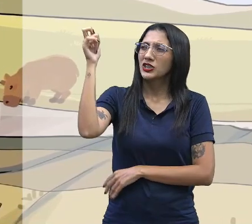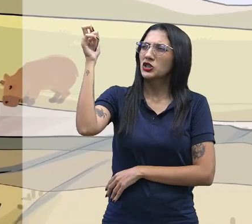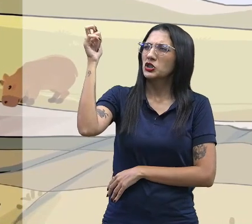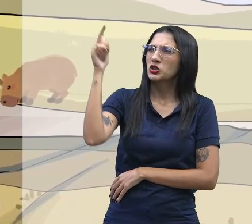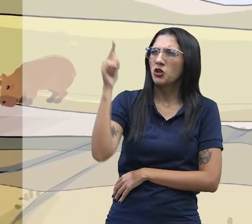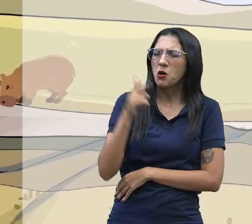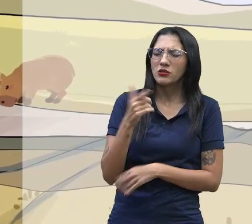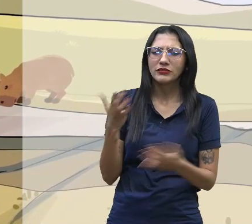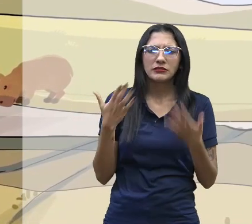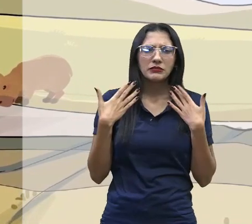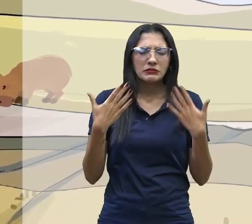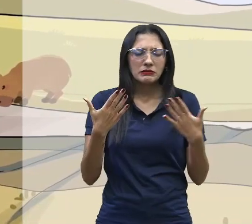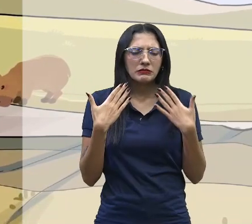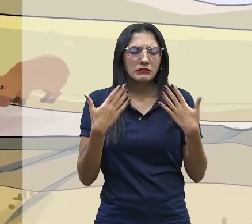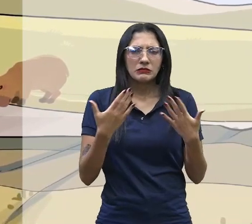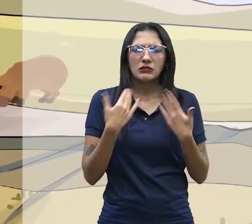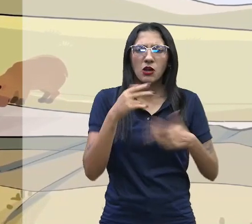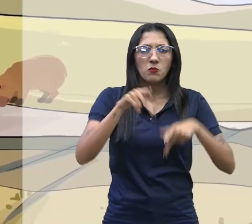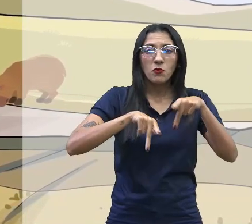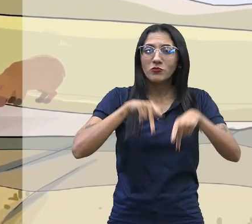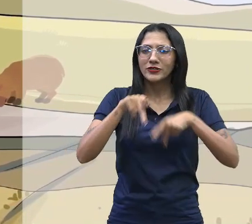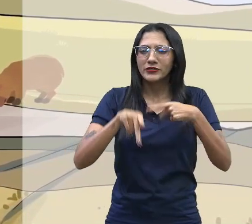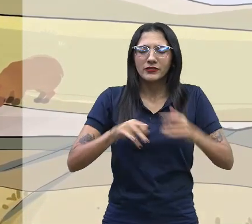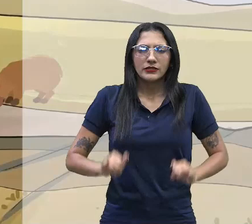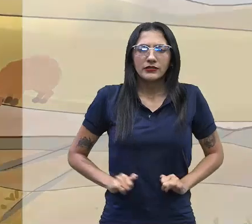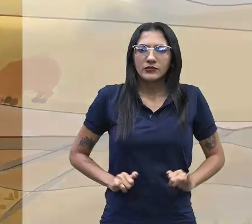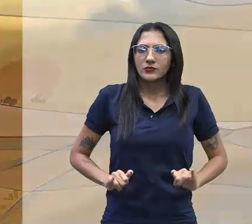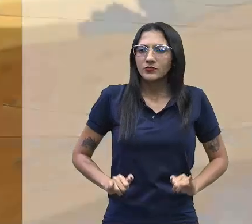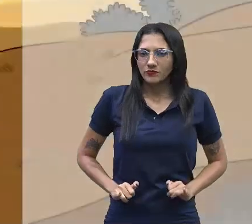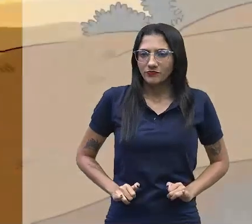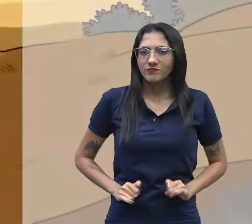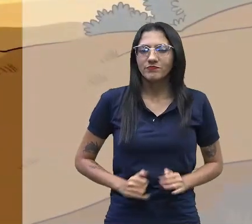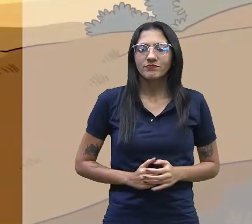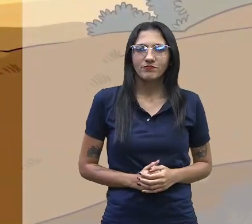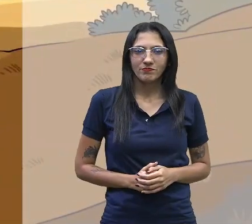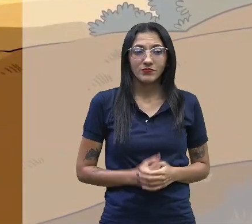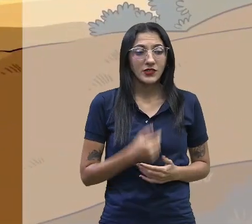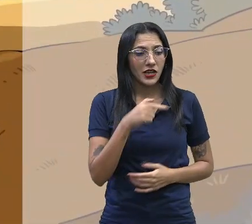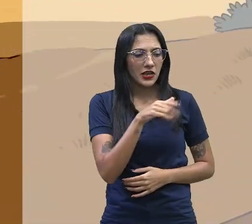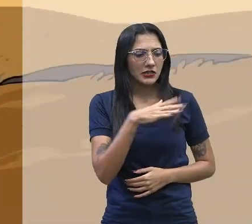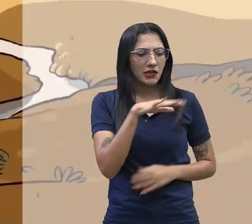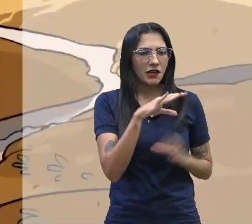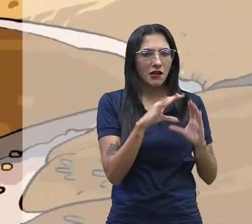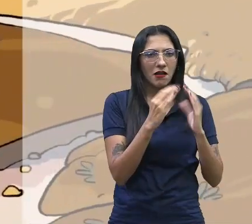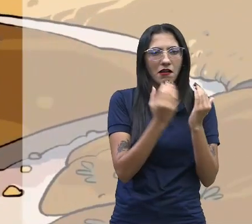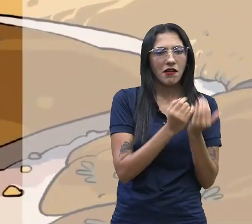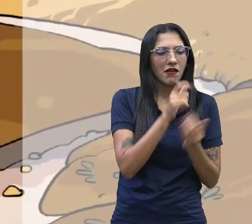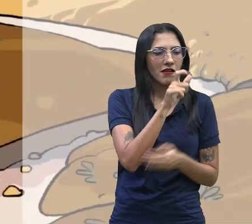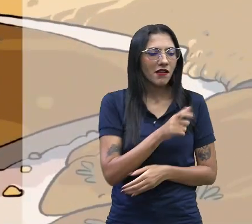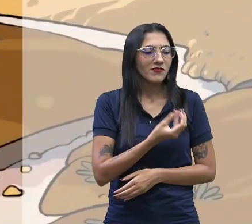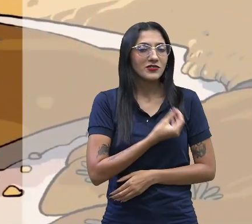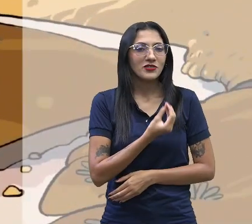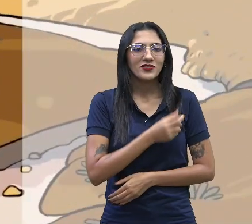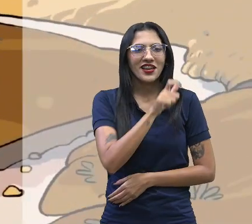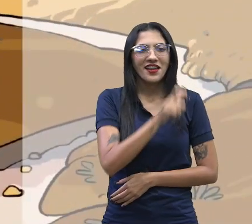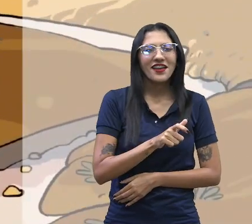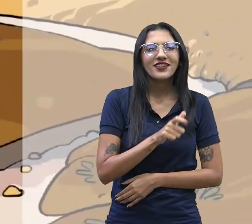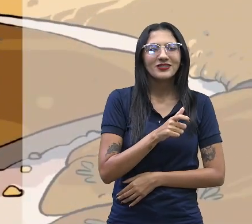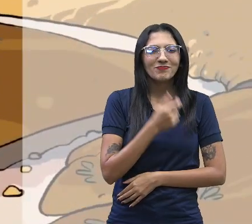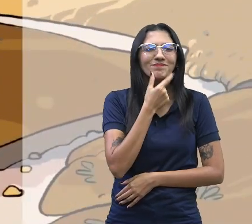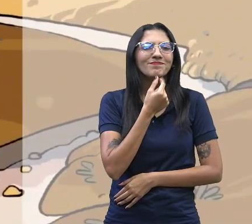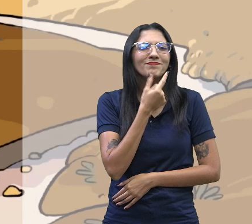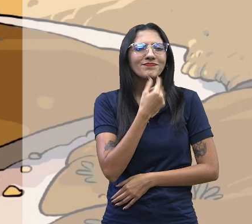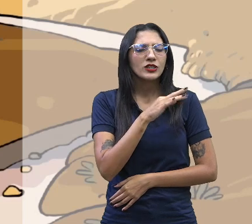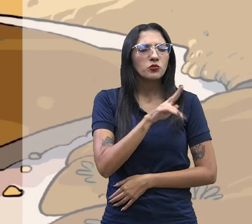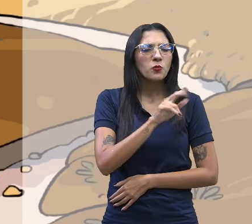os povos clamavam por ajuda. Nessa aldeia vivia Tupã-Mirim, um jovem amigo